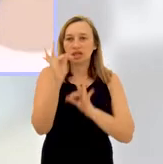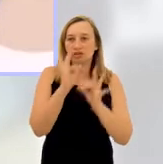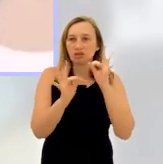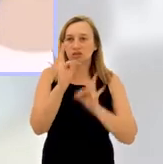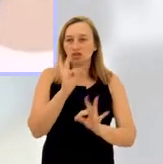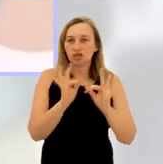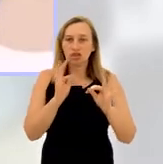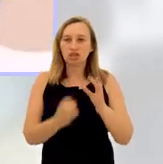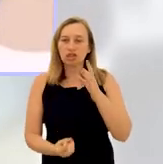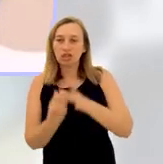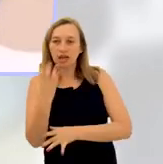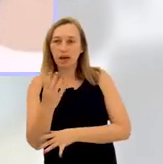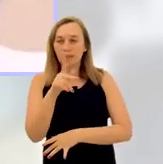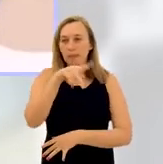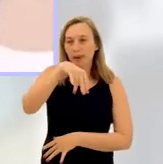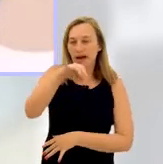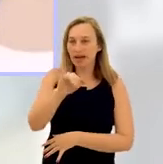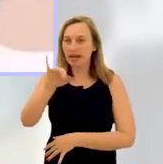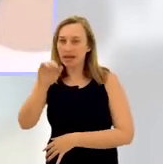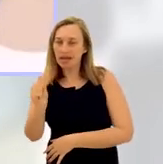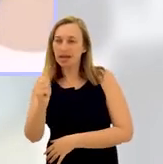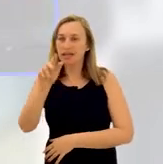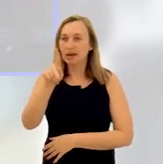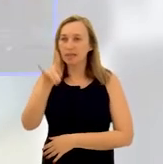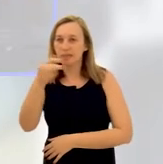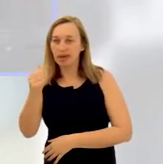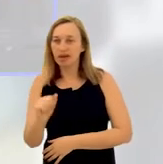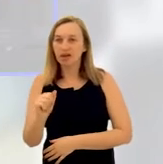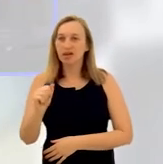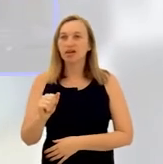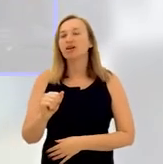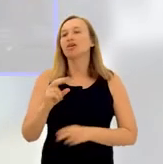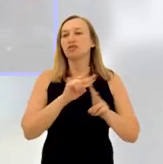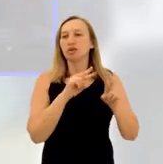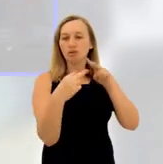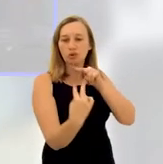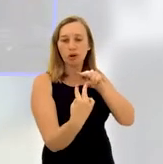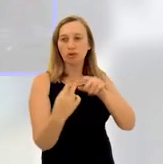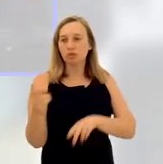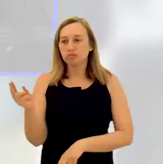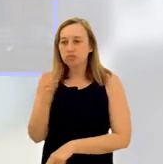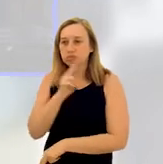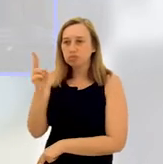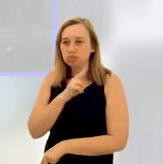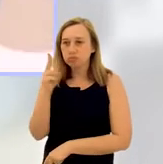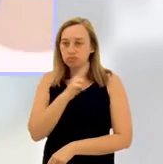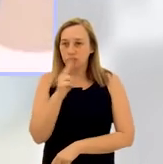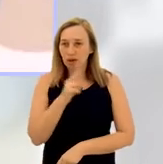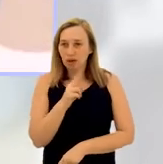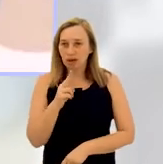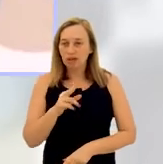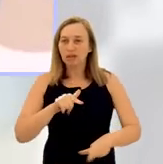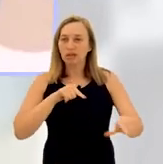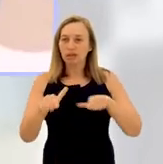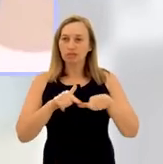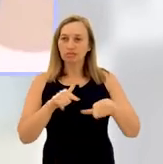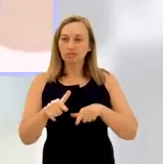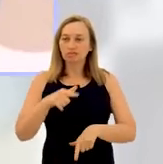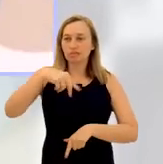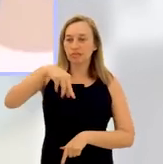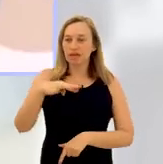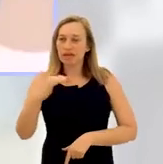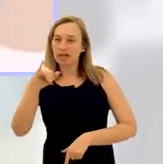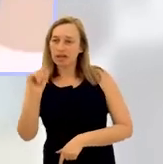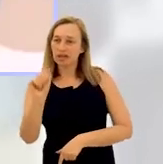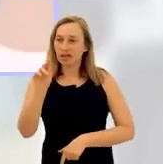uma tecnologia e foi de fato Maria da Penha Virtual para acelerar esse serviço. Então, o Maria da Penha